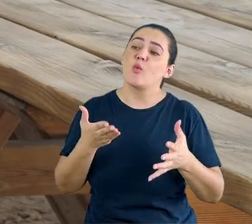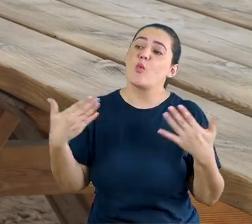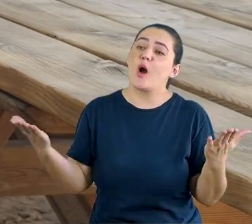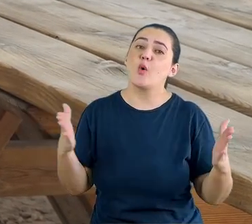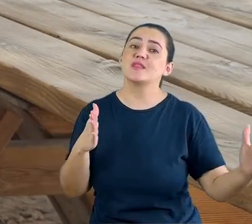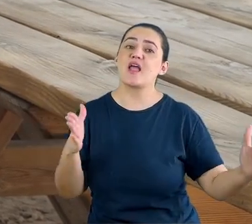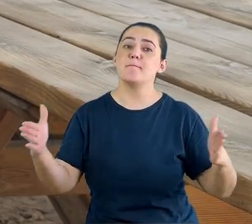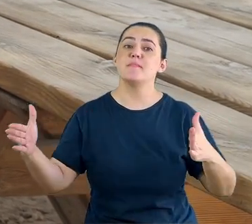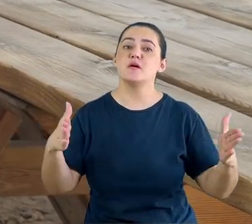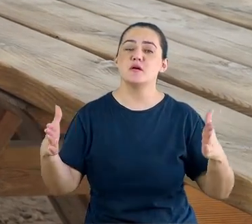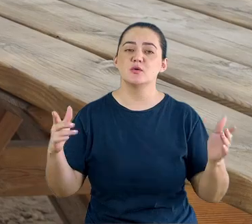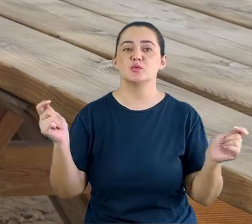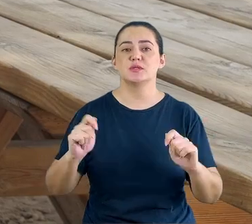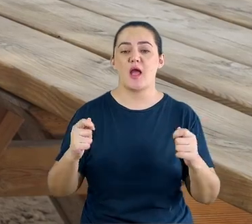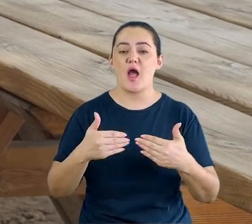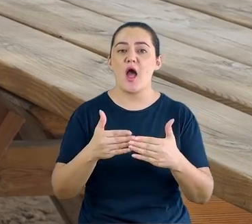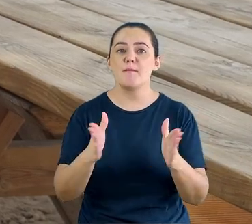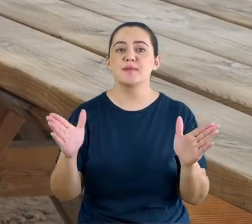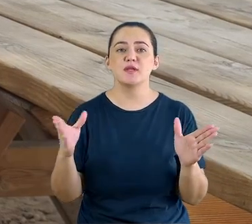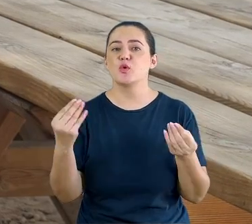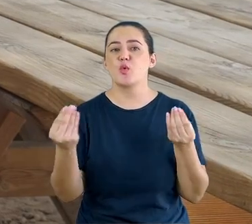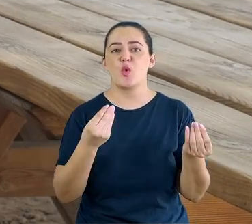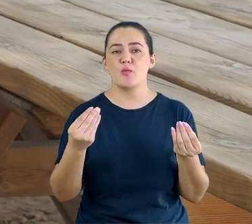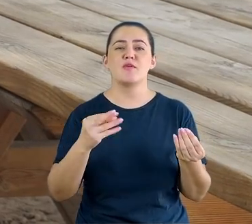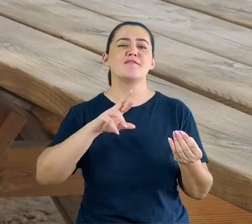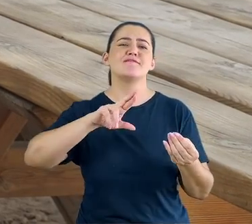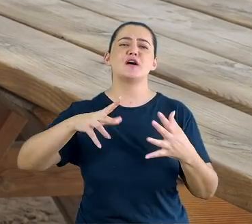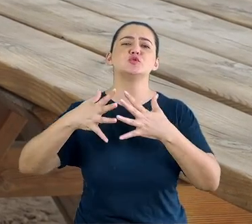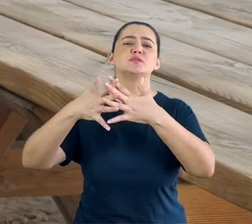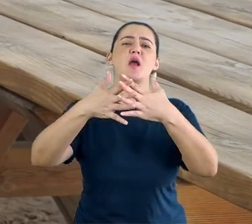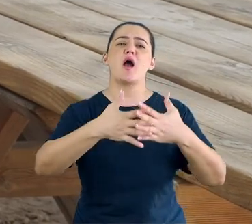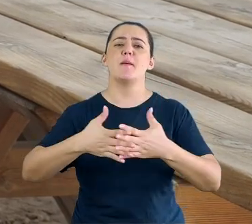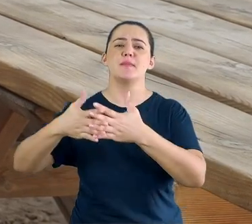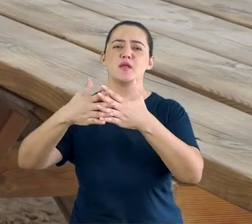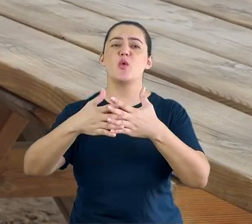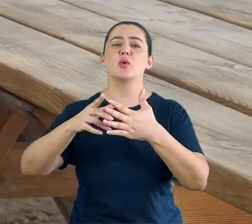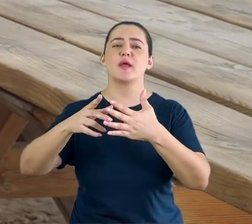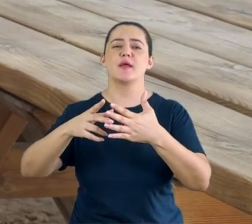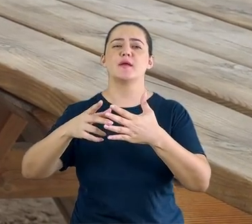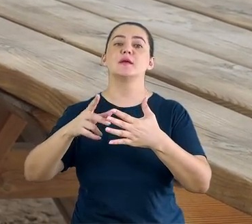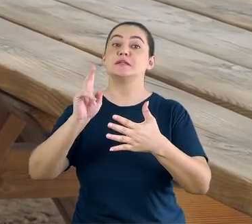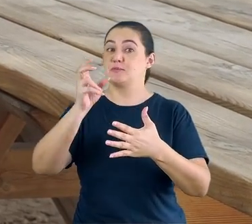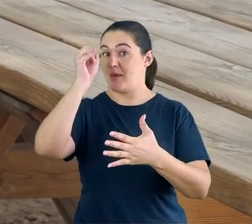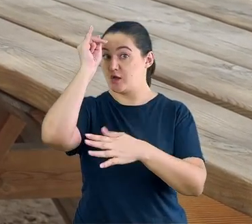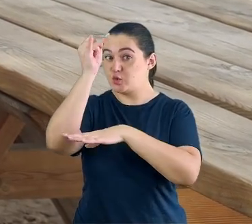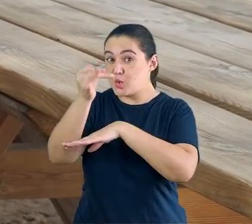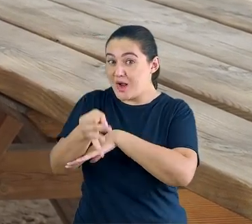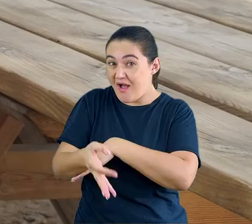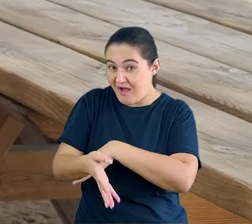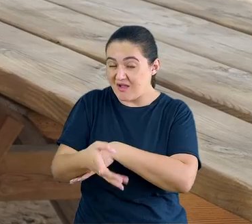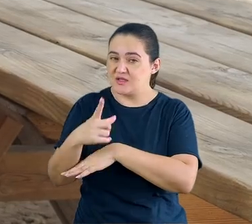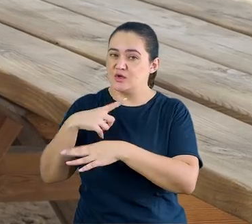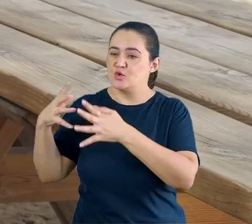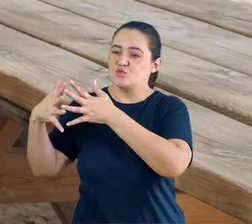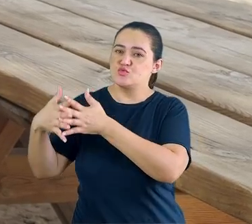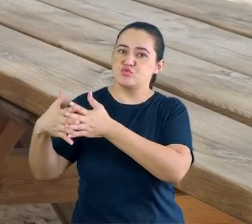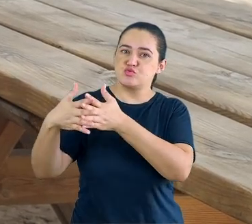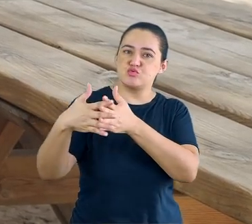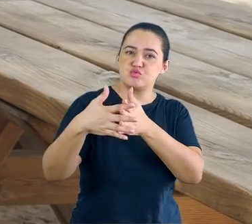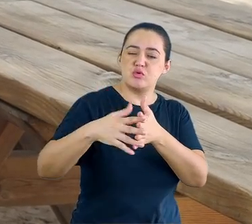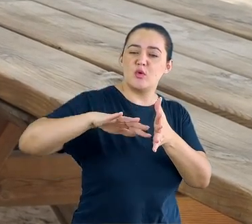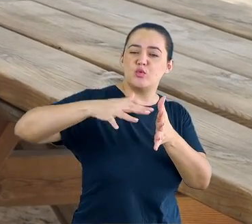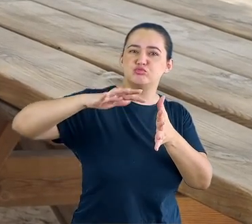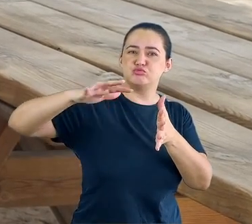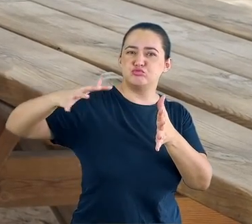tamanho eles podiam ou não utilizar ou abrir, vários caminhões saíam sempre de madrugada ali do